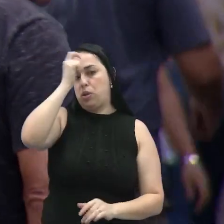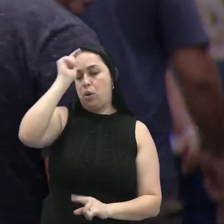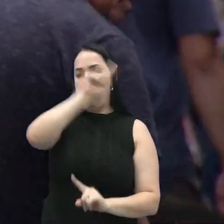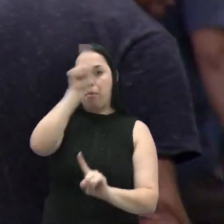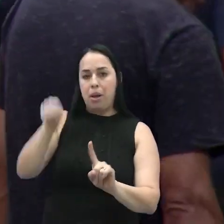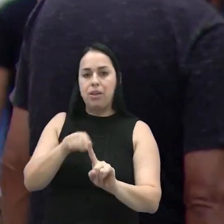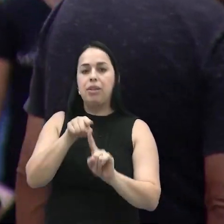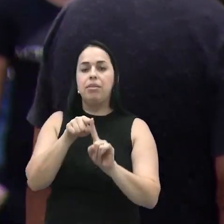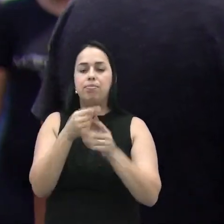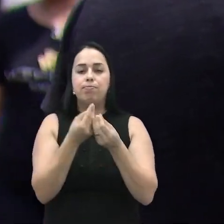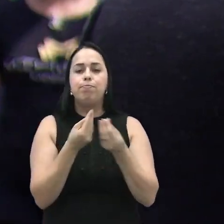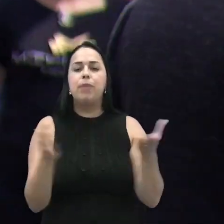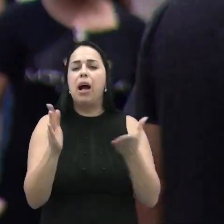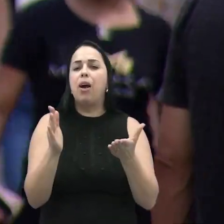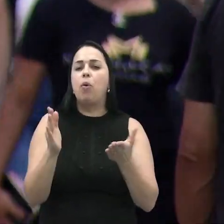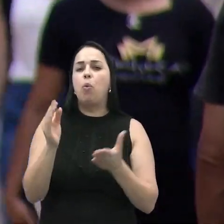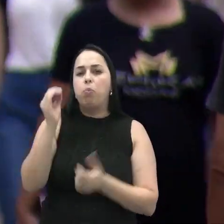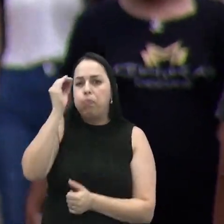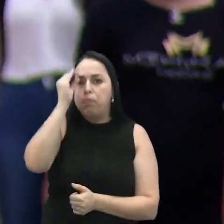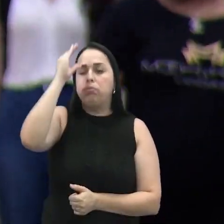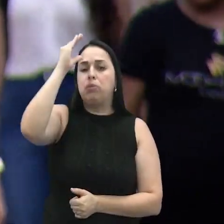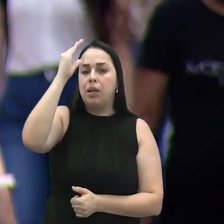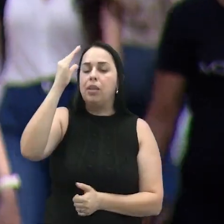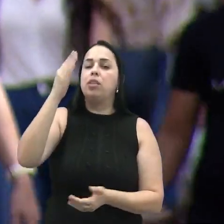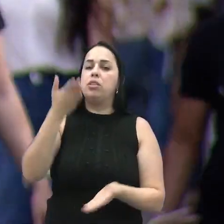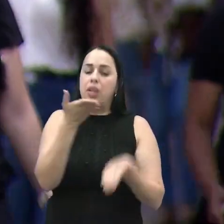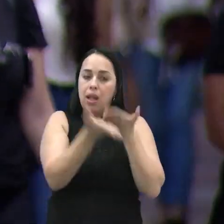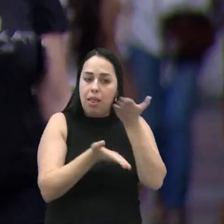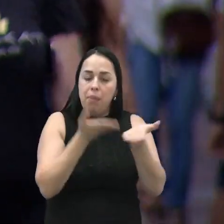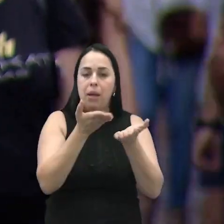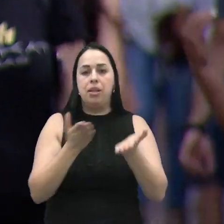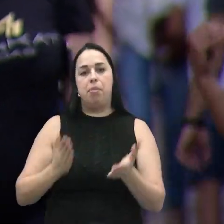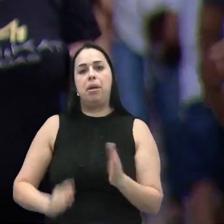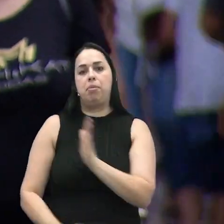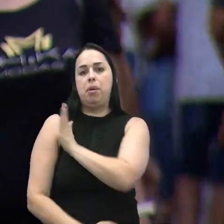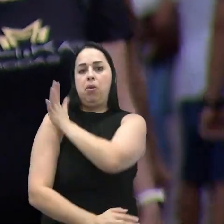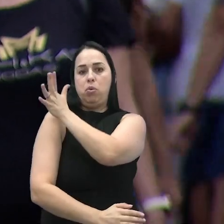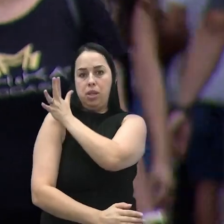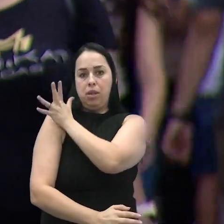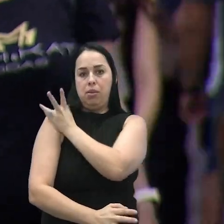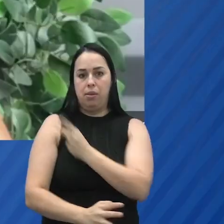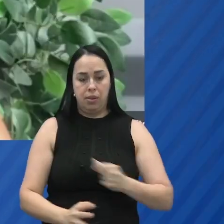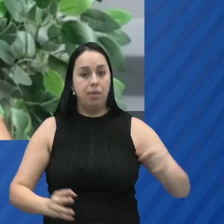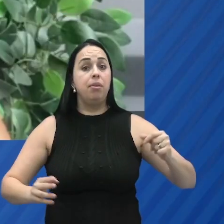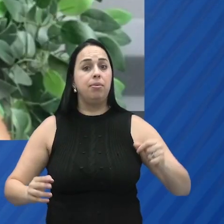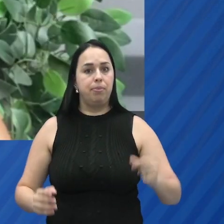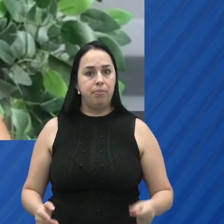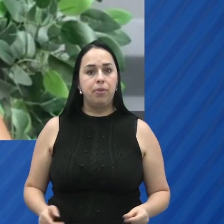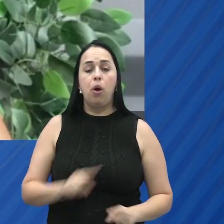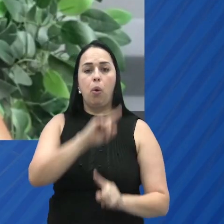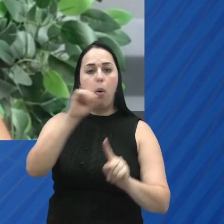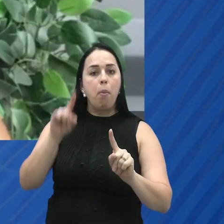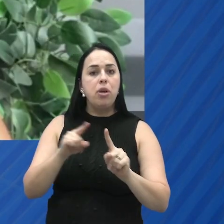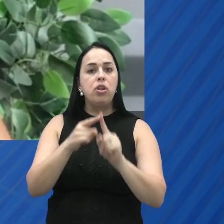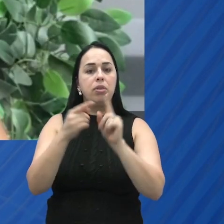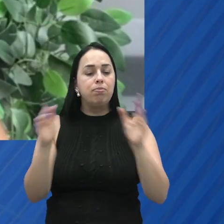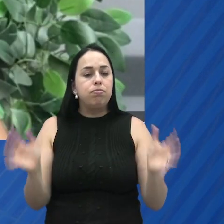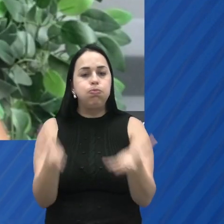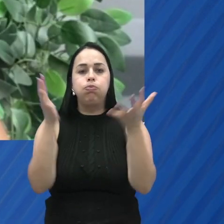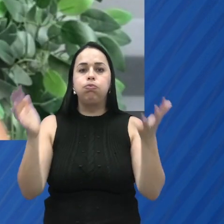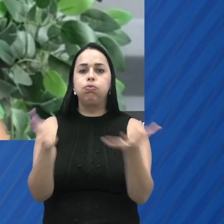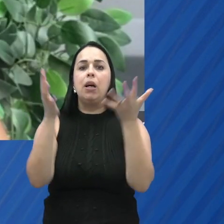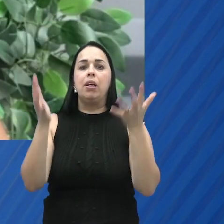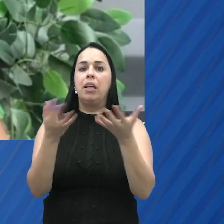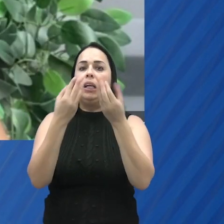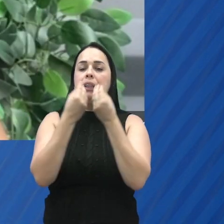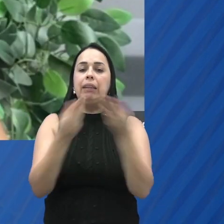doença com o objetivo de ampliar o acesso ao tratamento e diminuir o preconceito. O principal objetivo é mobilizar